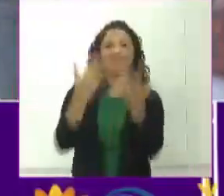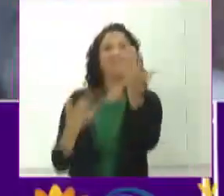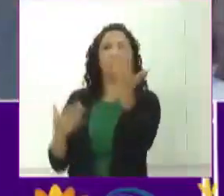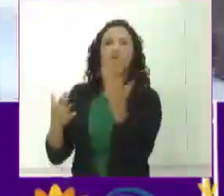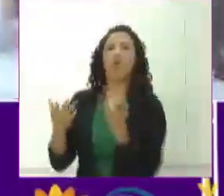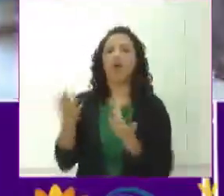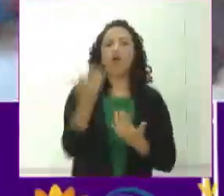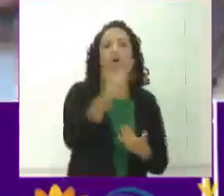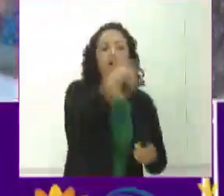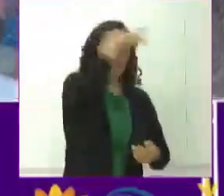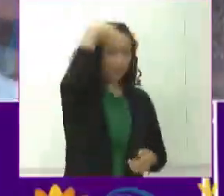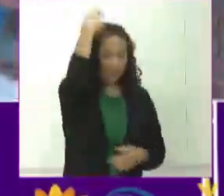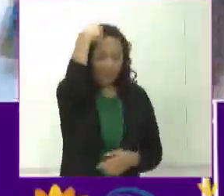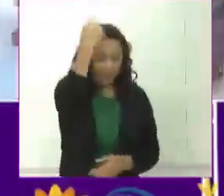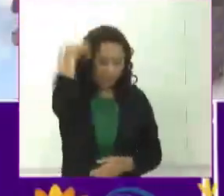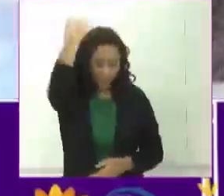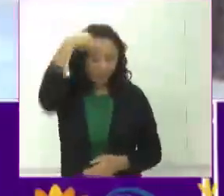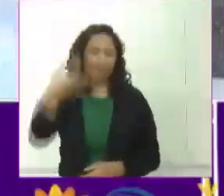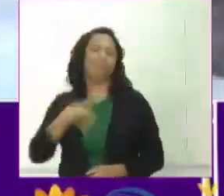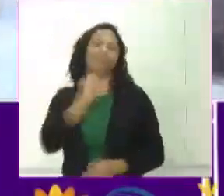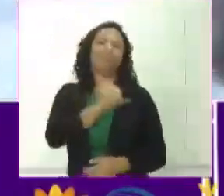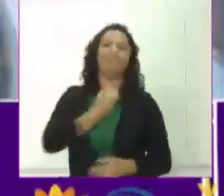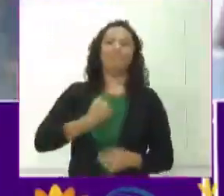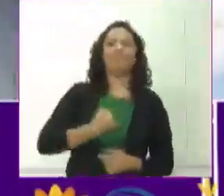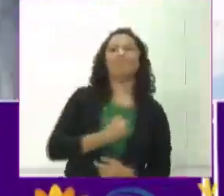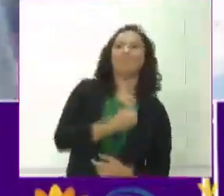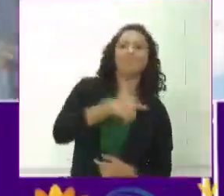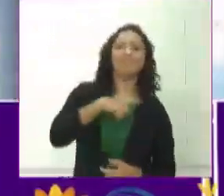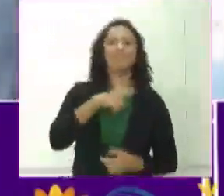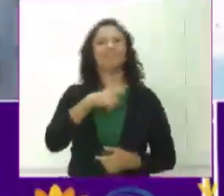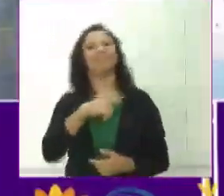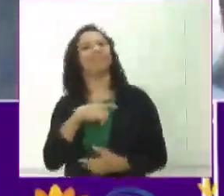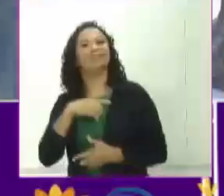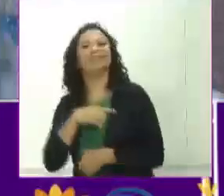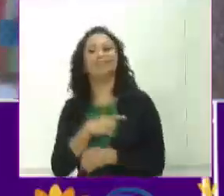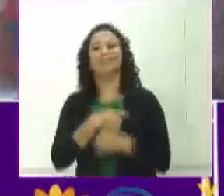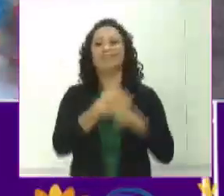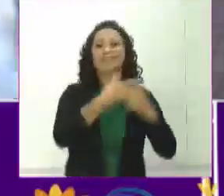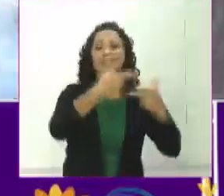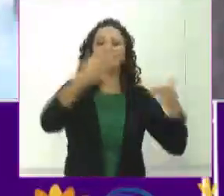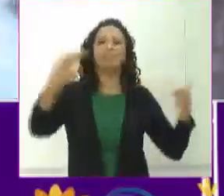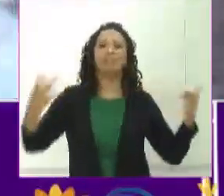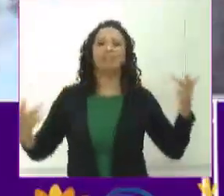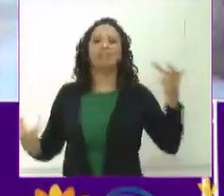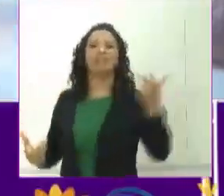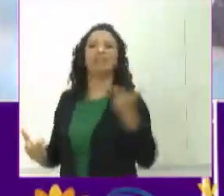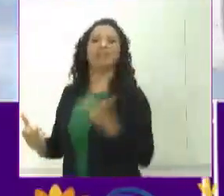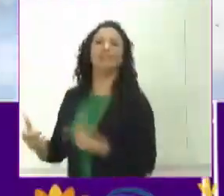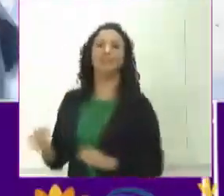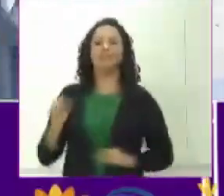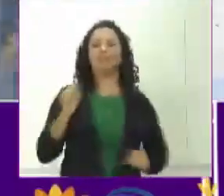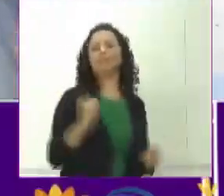em homenagem a São João. Alberto, e o forró já começou. É da garra de